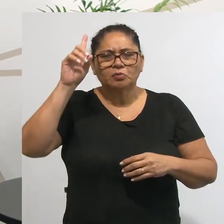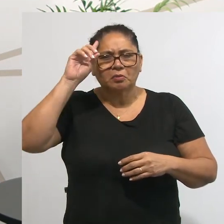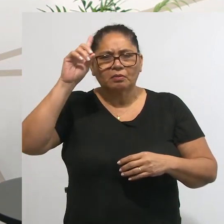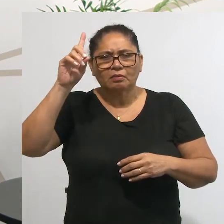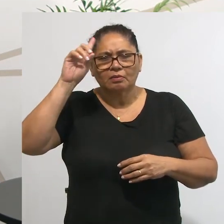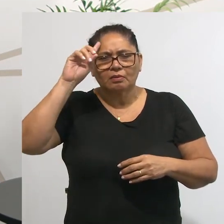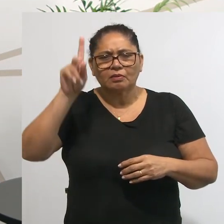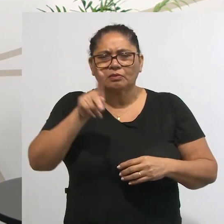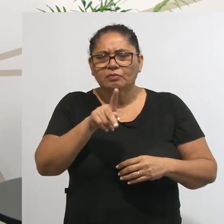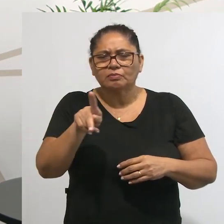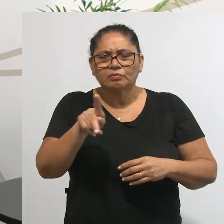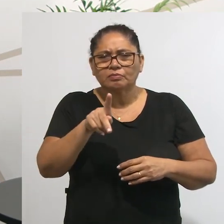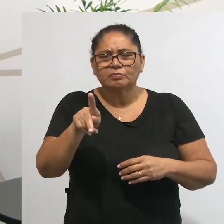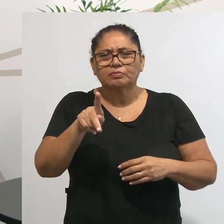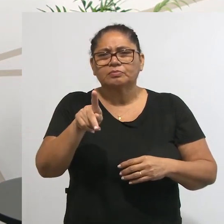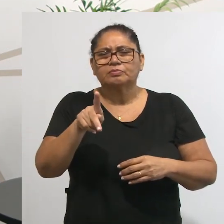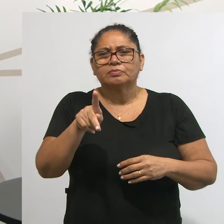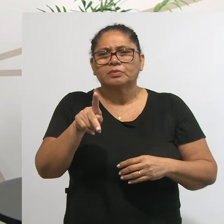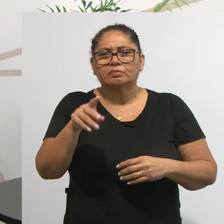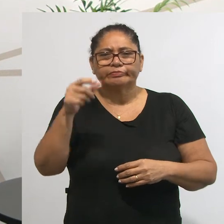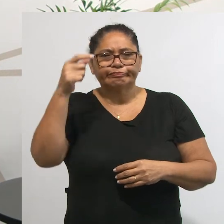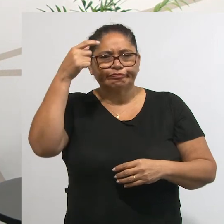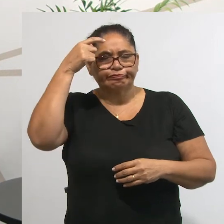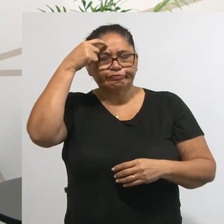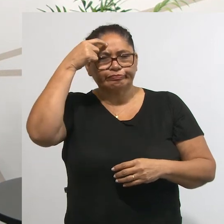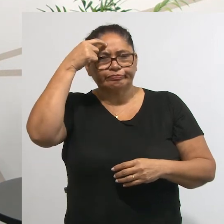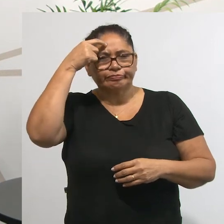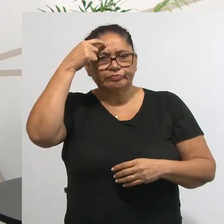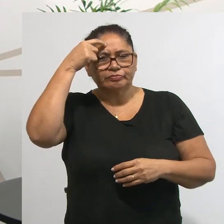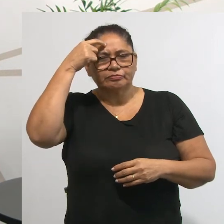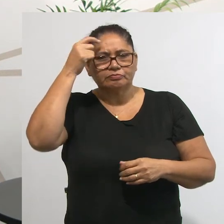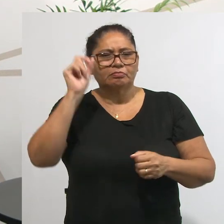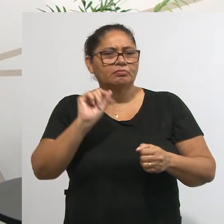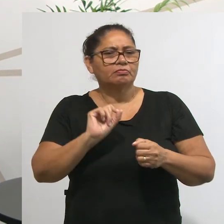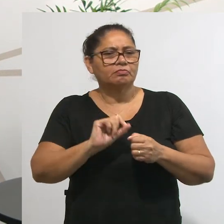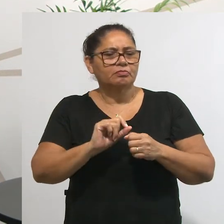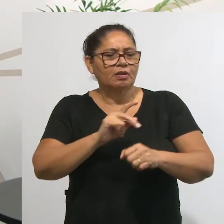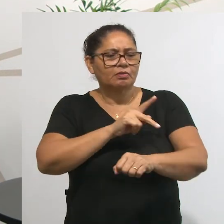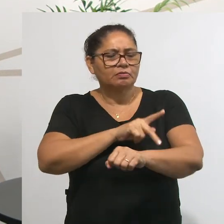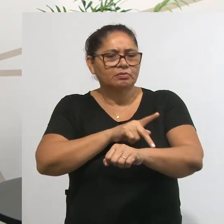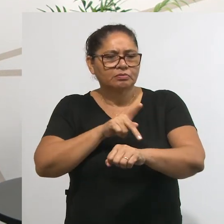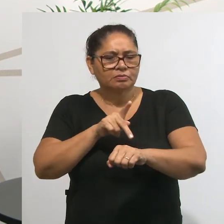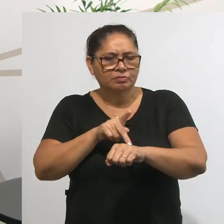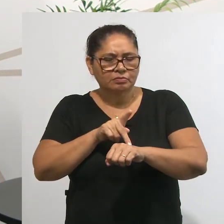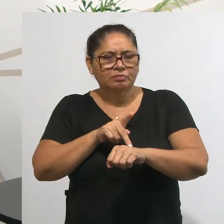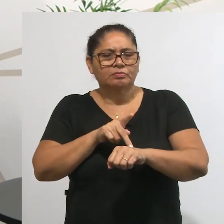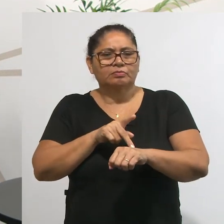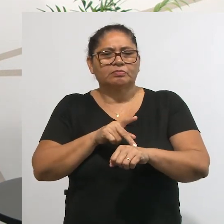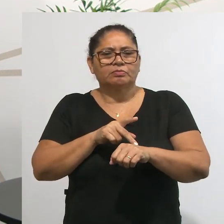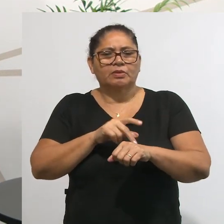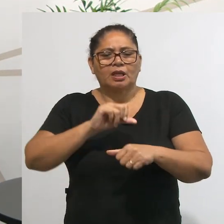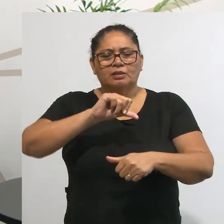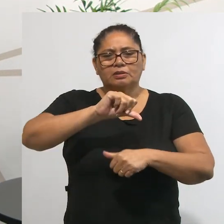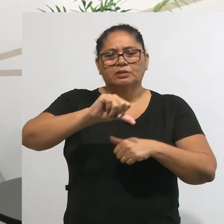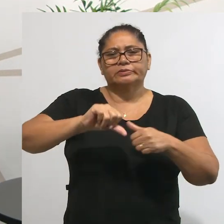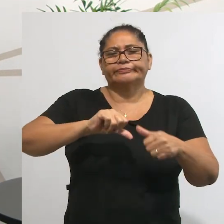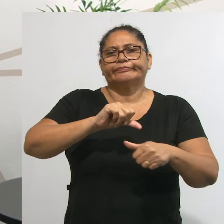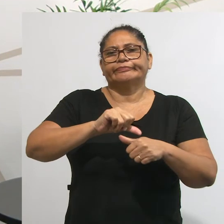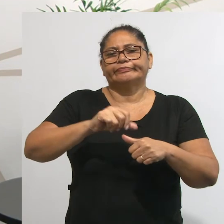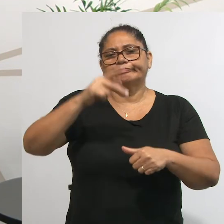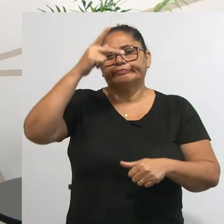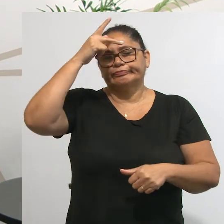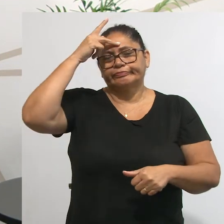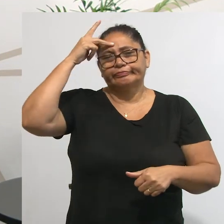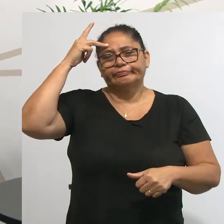faço no dia a dia como professor, mas eu tenho uma consciência de que o meu agir pedagógico, o meu agir, ele transforma a vida